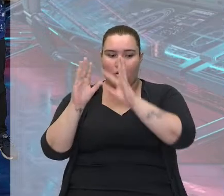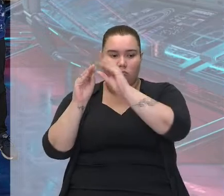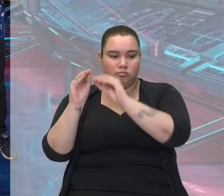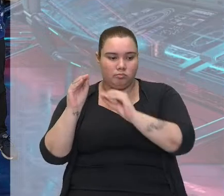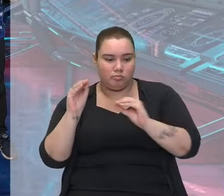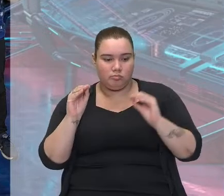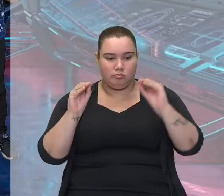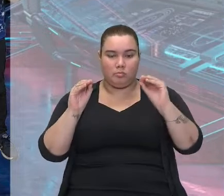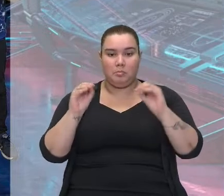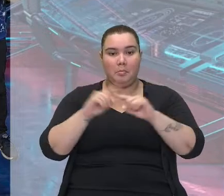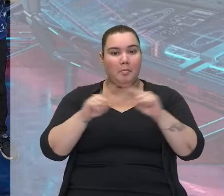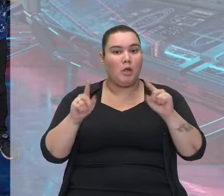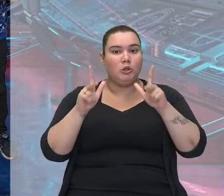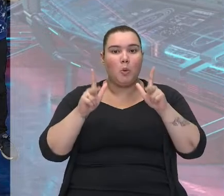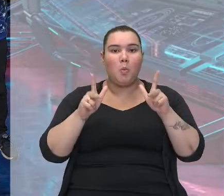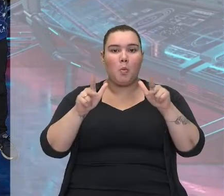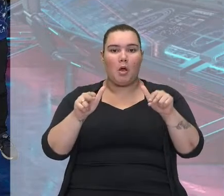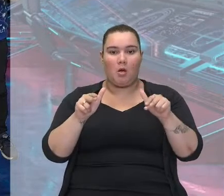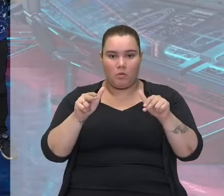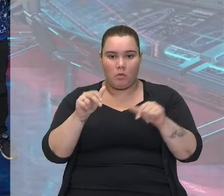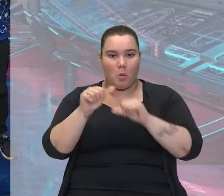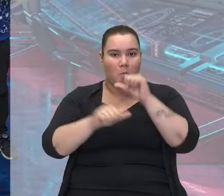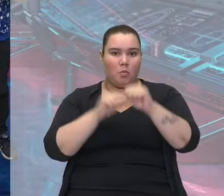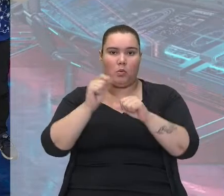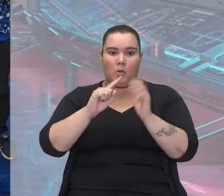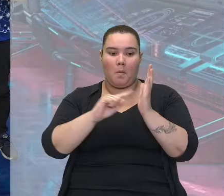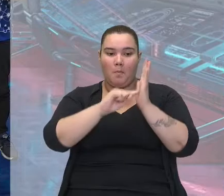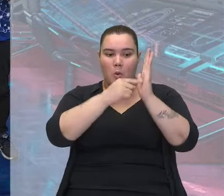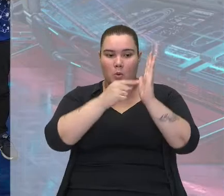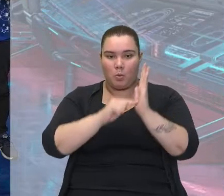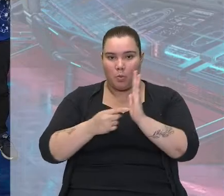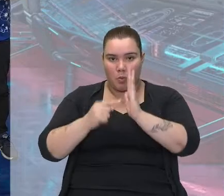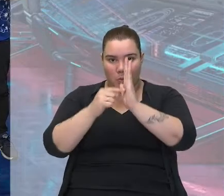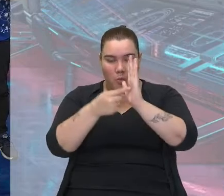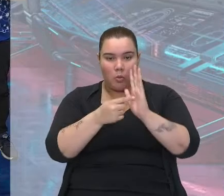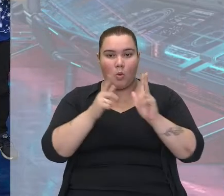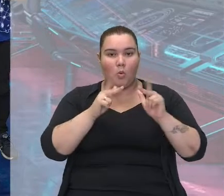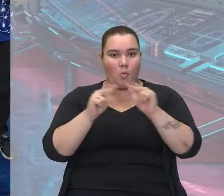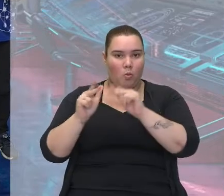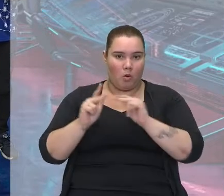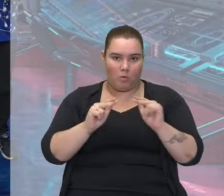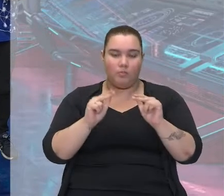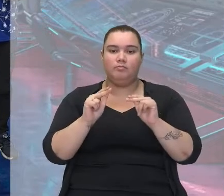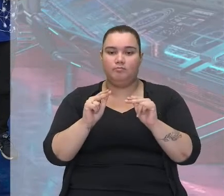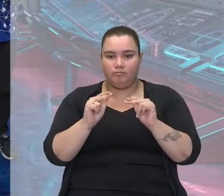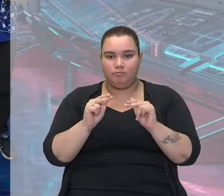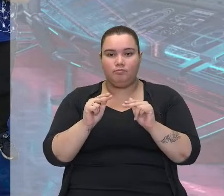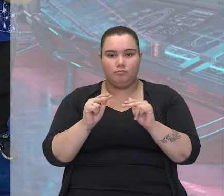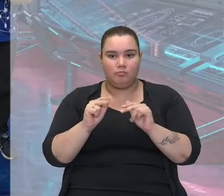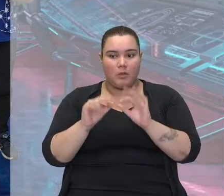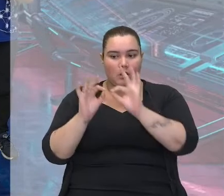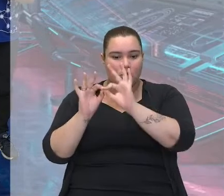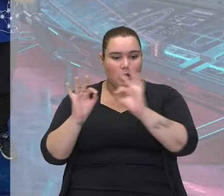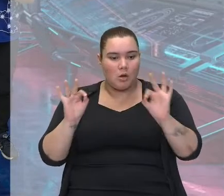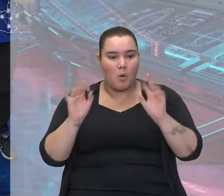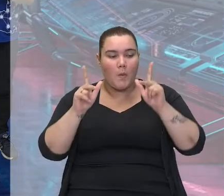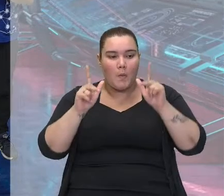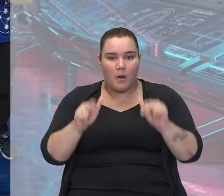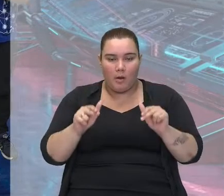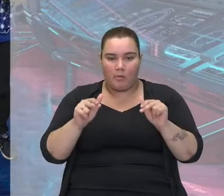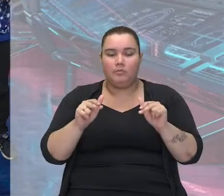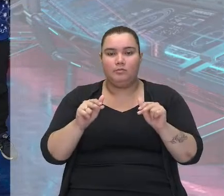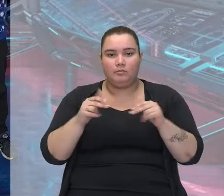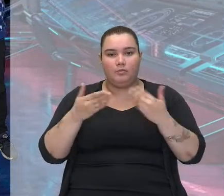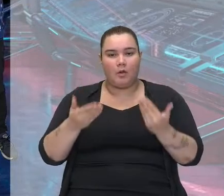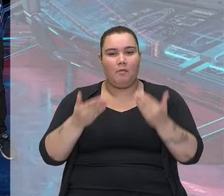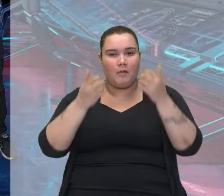orientação. Todos os pontos da figura se movem na mesma direção, tá? E distância. Então, se você movimentar um ponto,